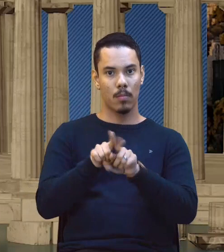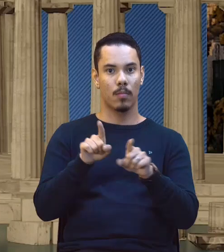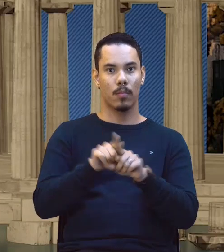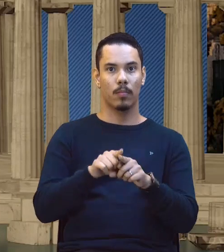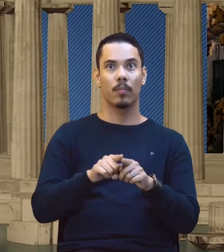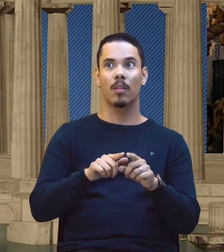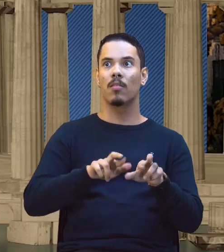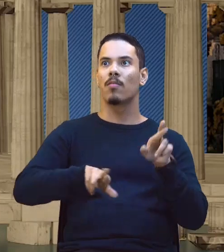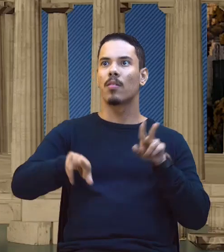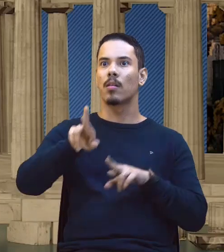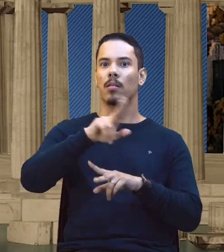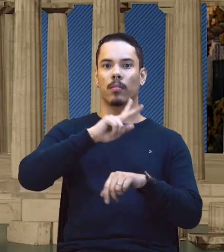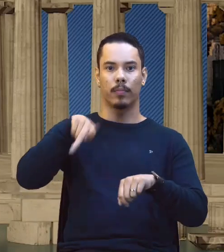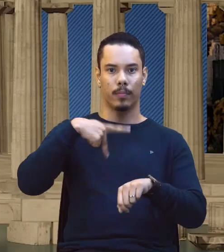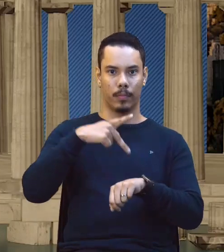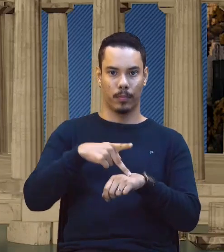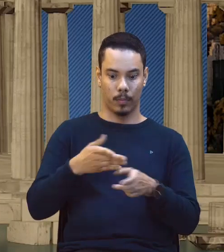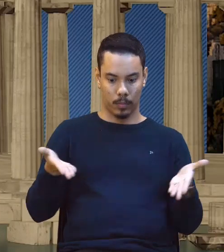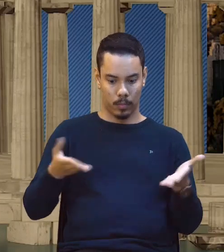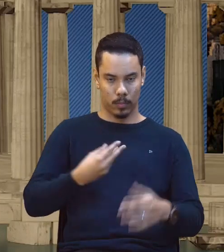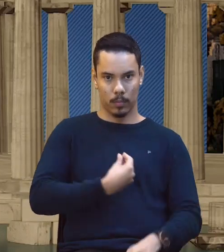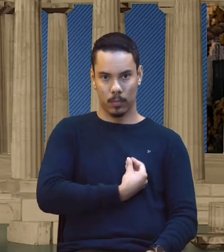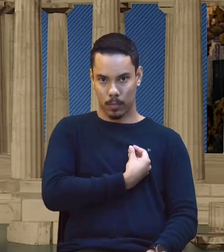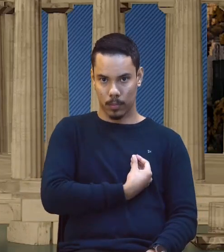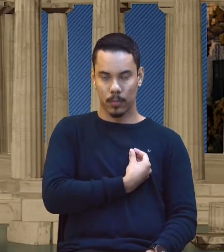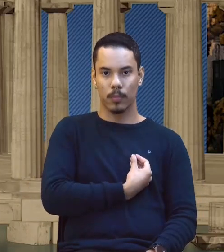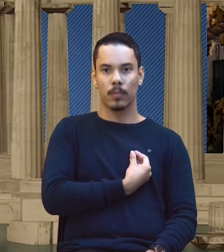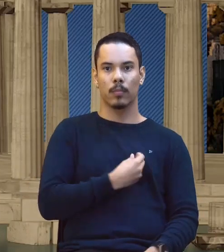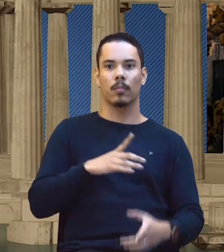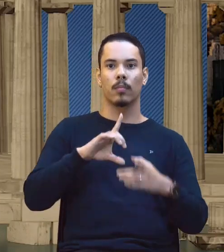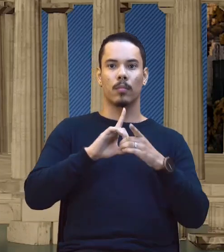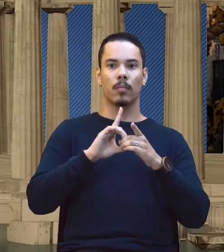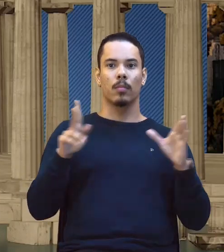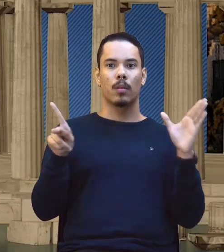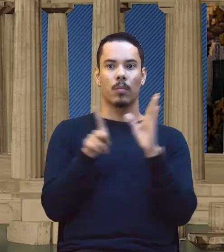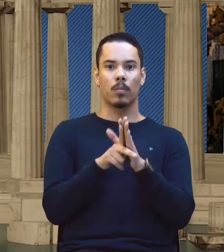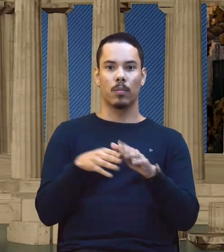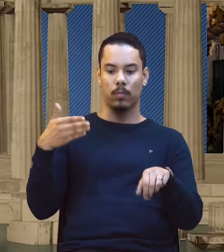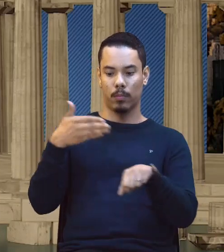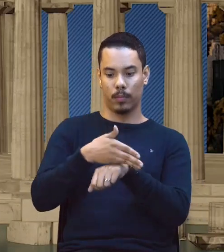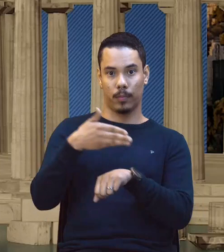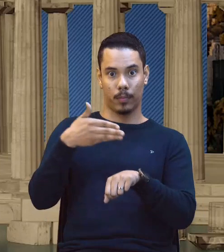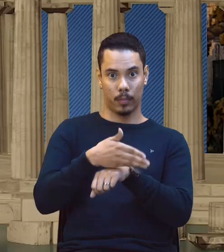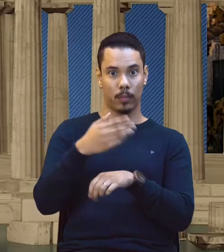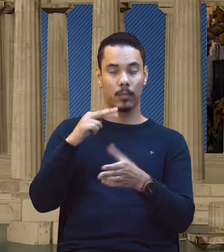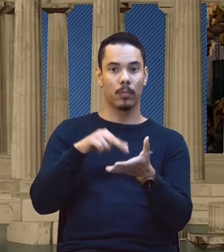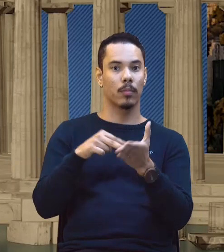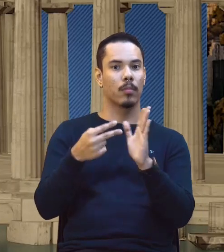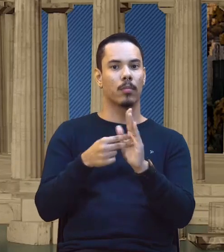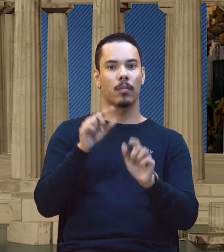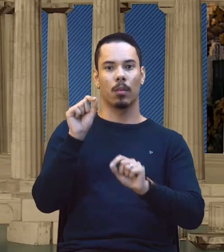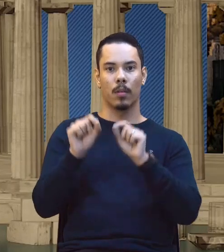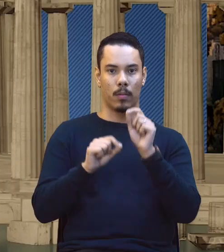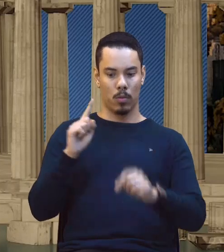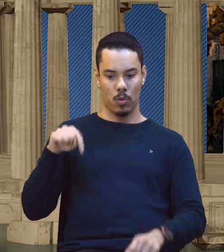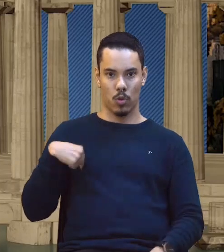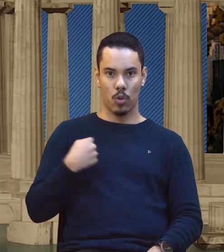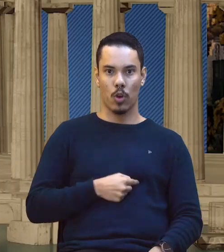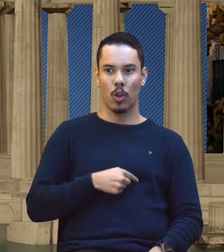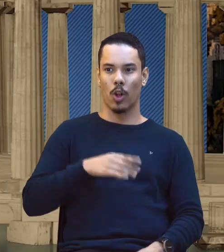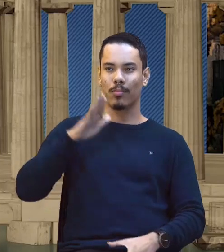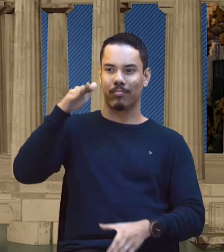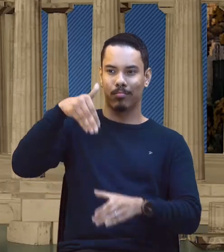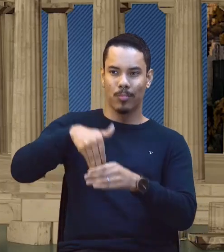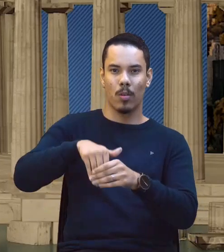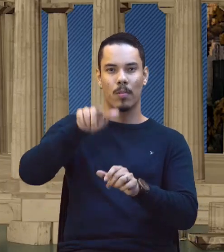países, atualmente, a democracia ela é participativa, ou seja, nós elegemos pessoas que irão